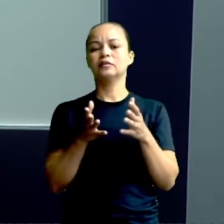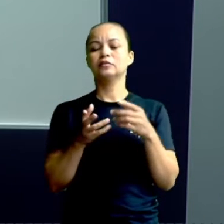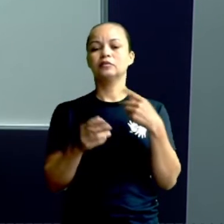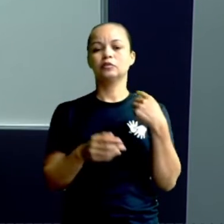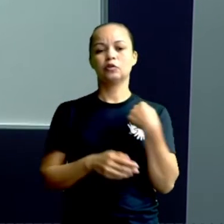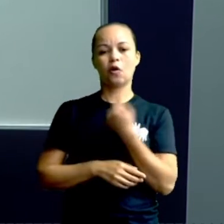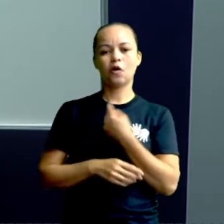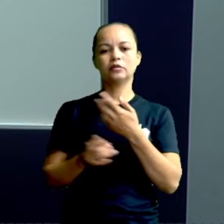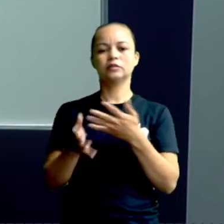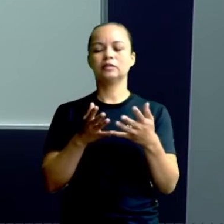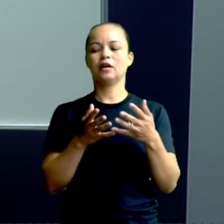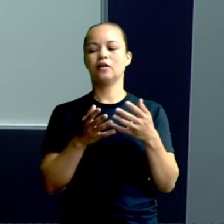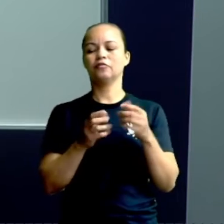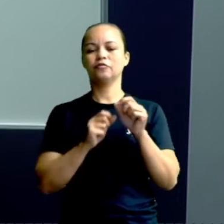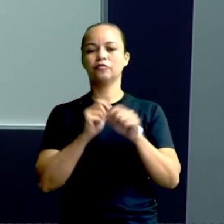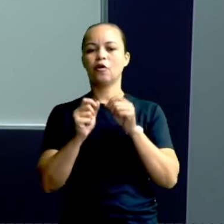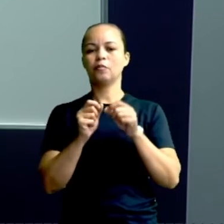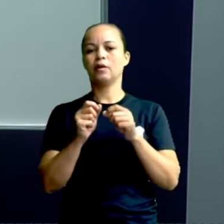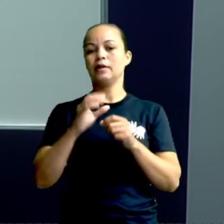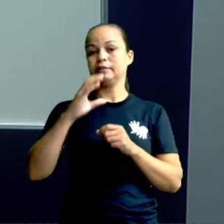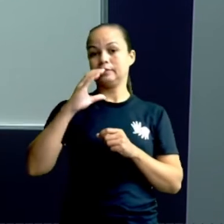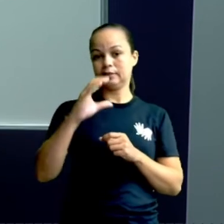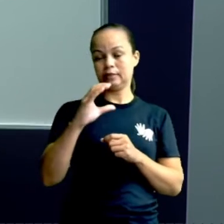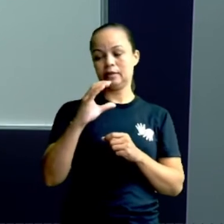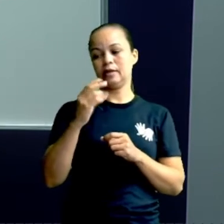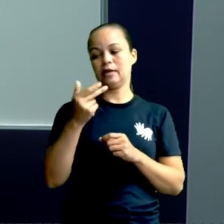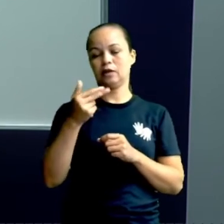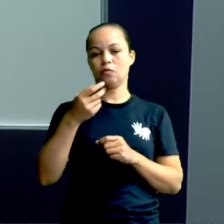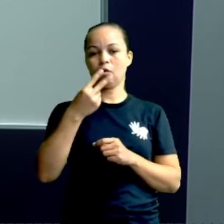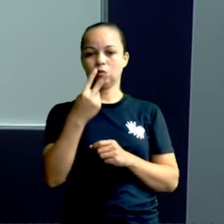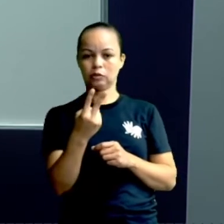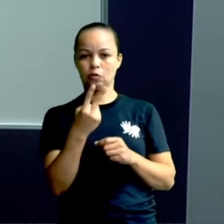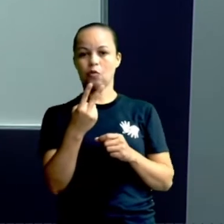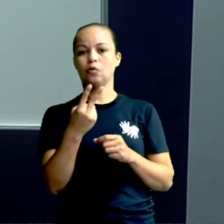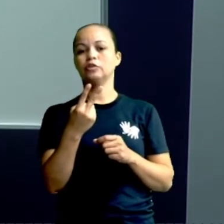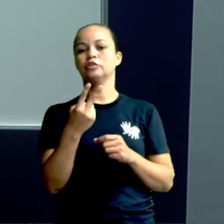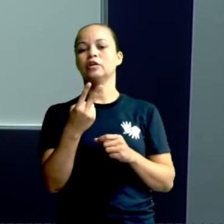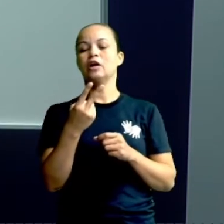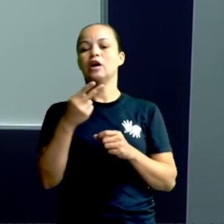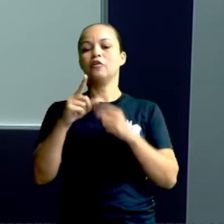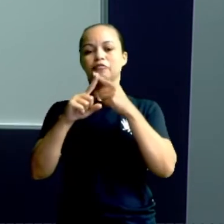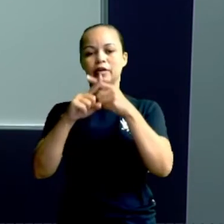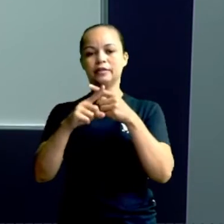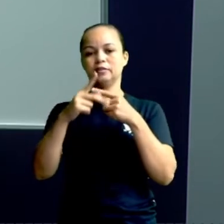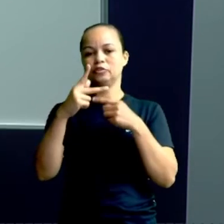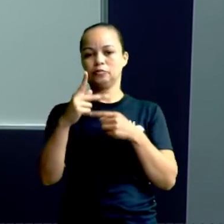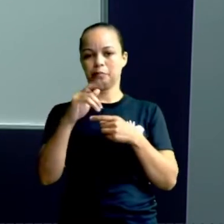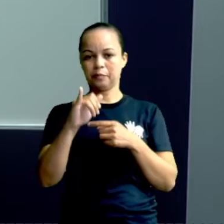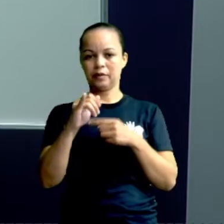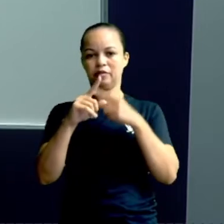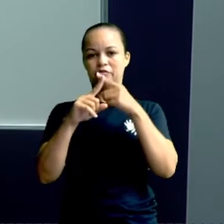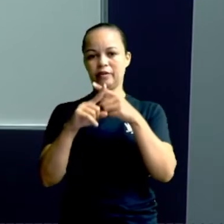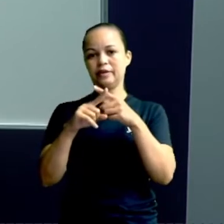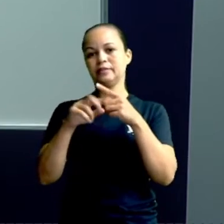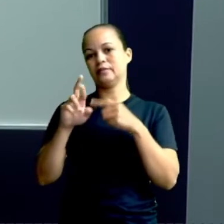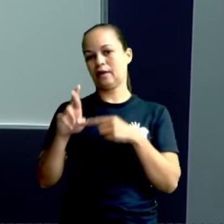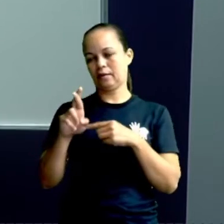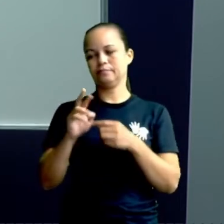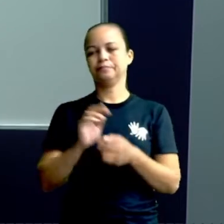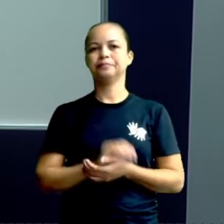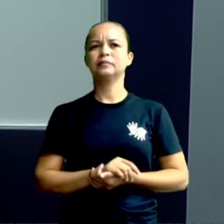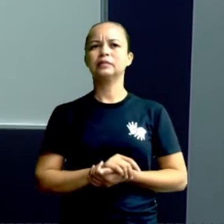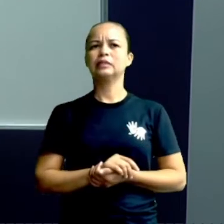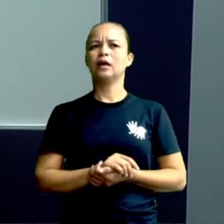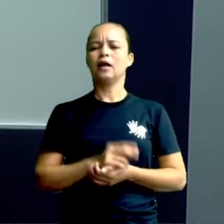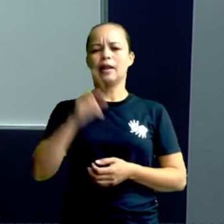fórmula. C é igual a 2 vezes π vezes R. Lembrando,